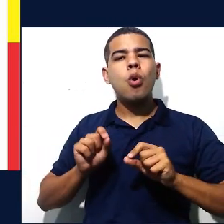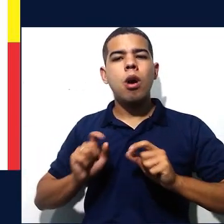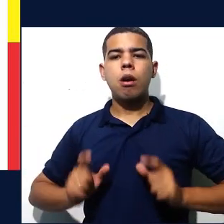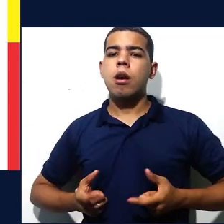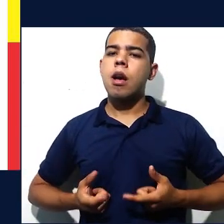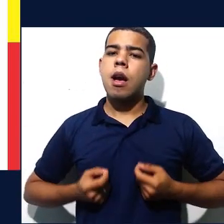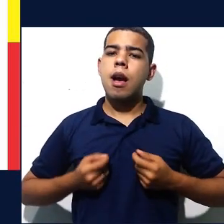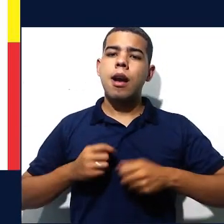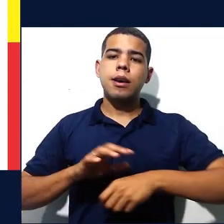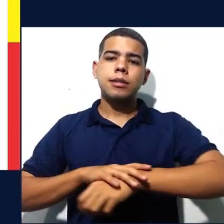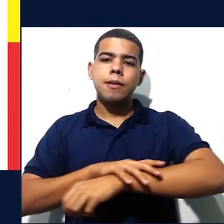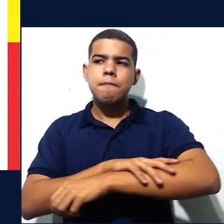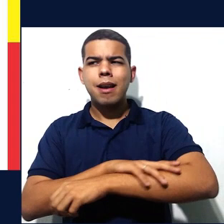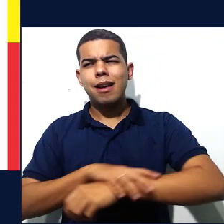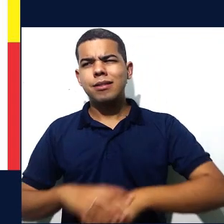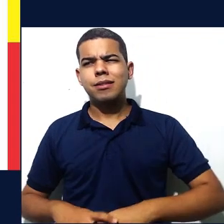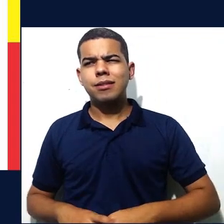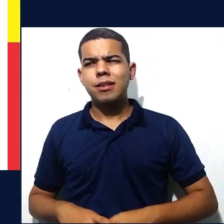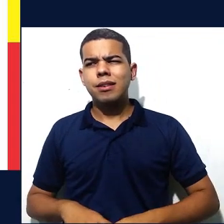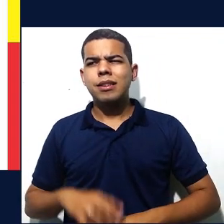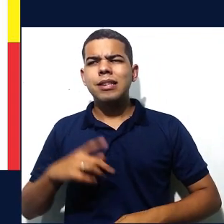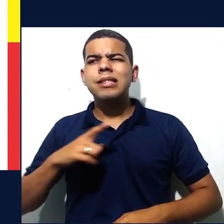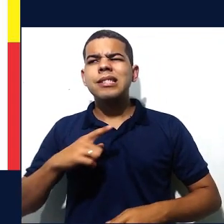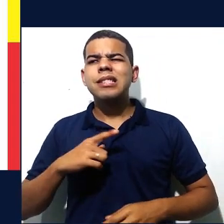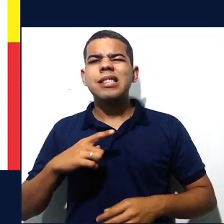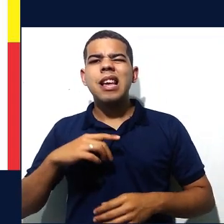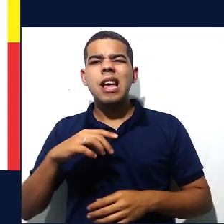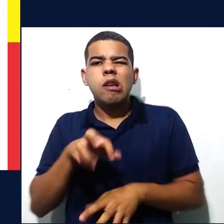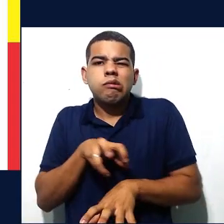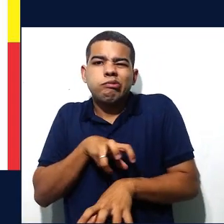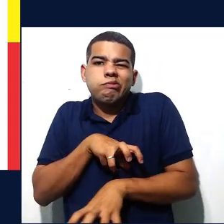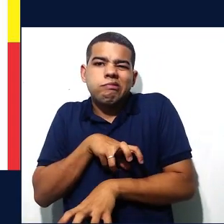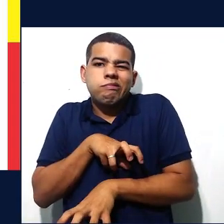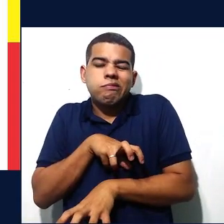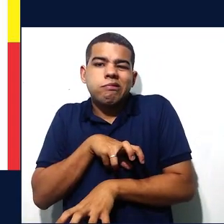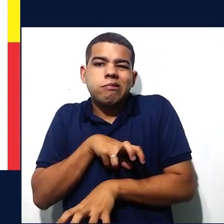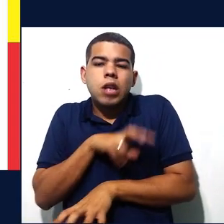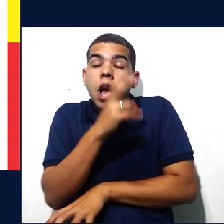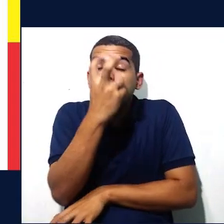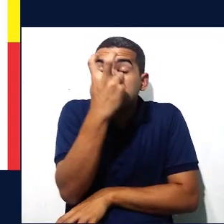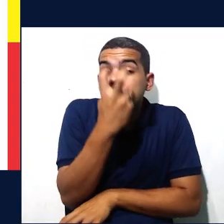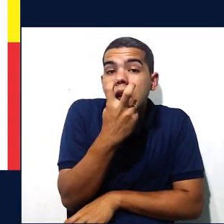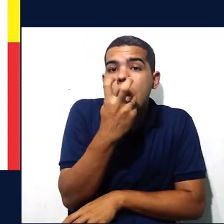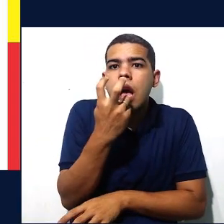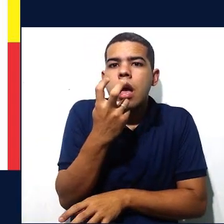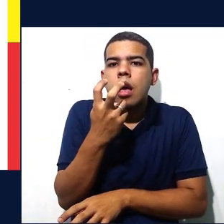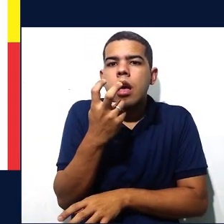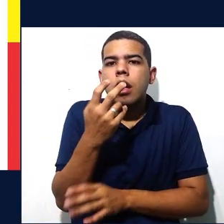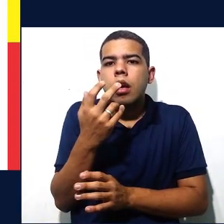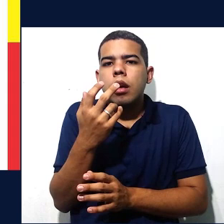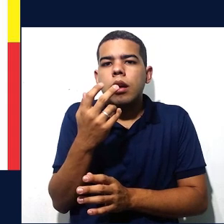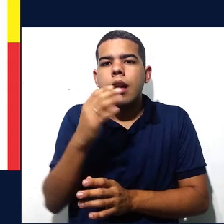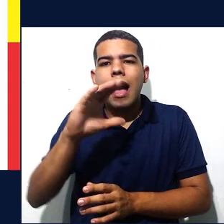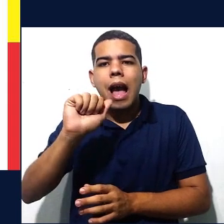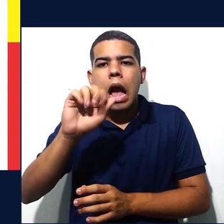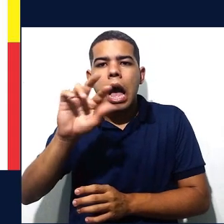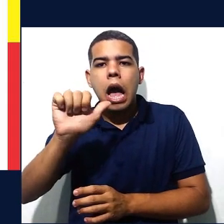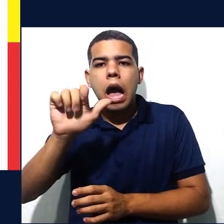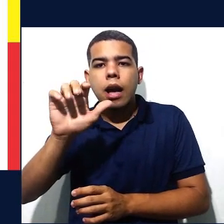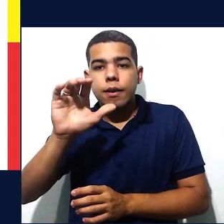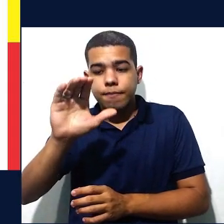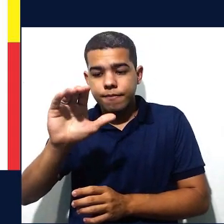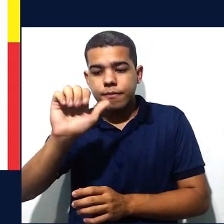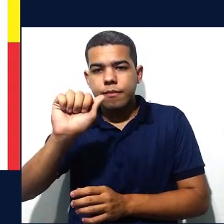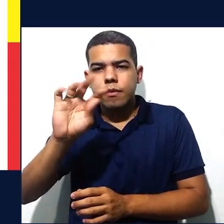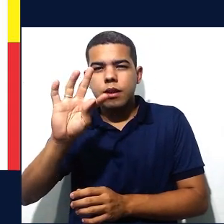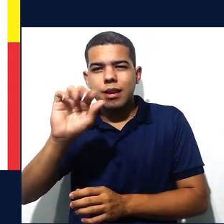câncer de pele, deformações como atrofia e cegueiras, no caso de cataratas, como a diminuição